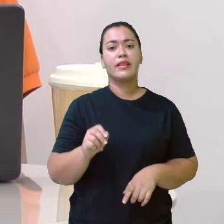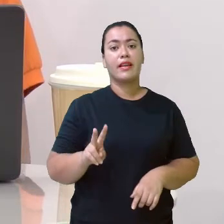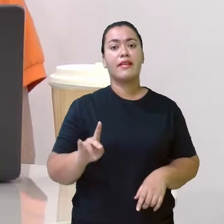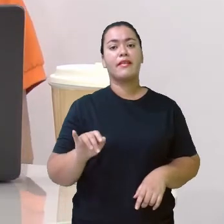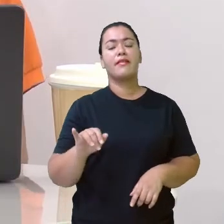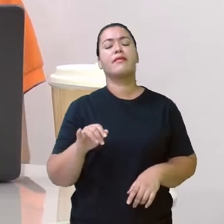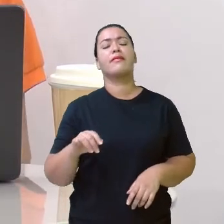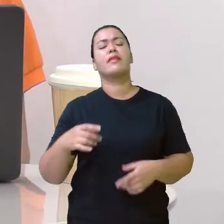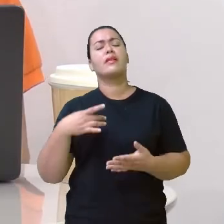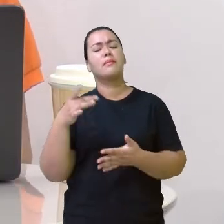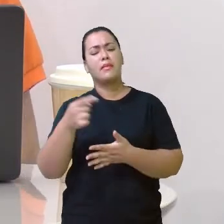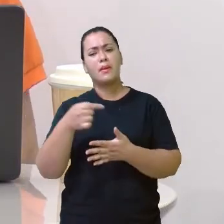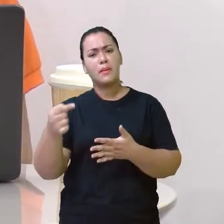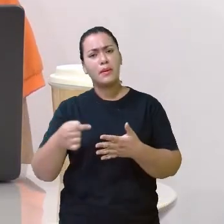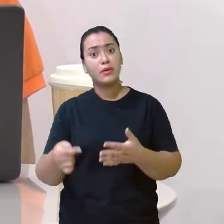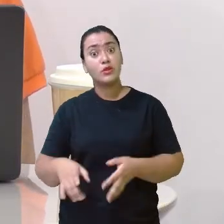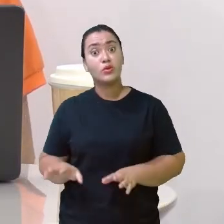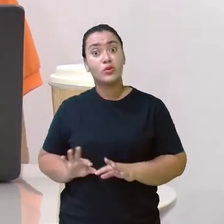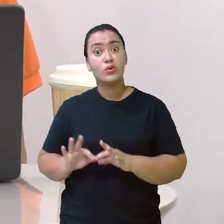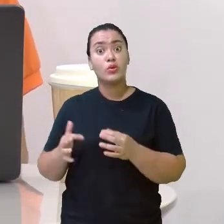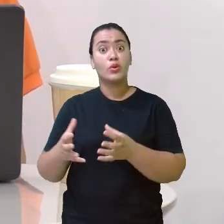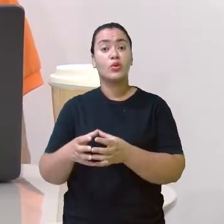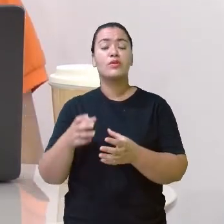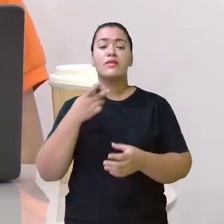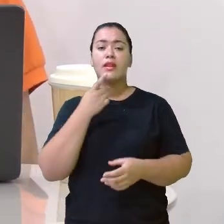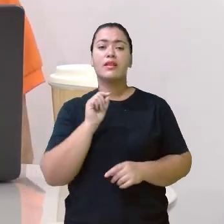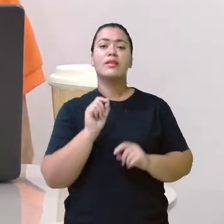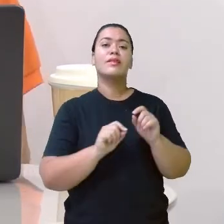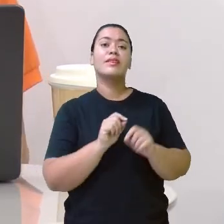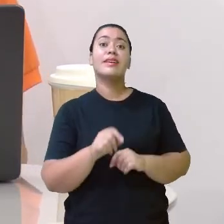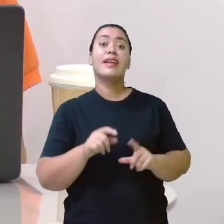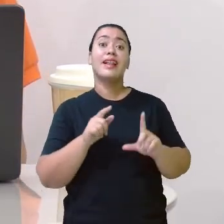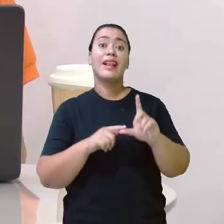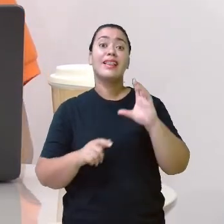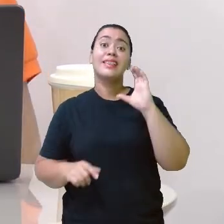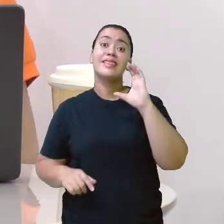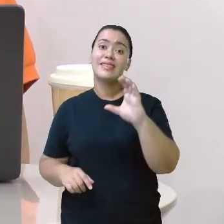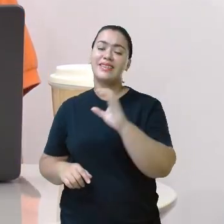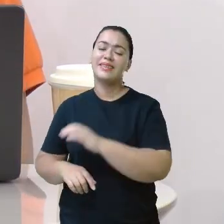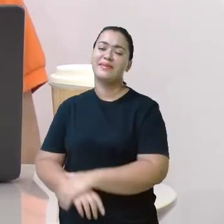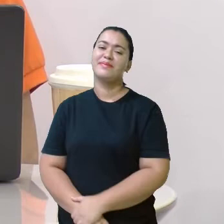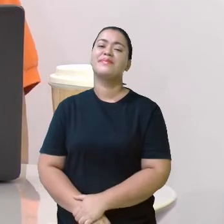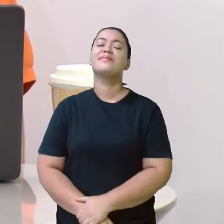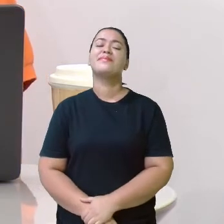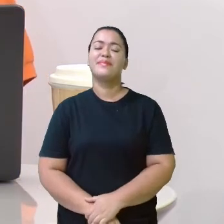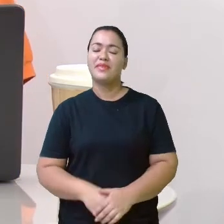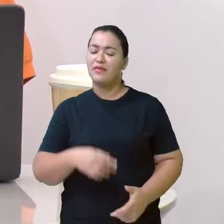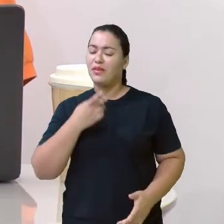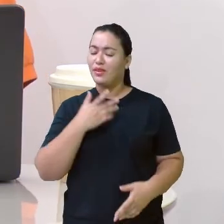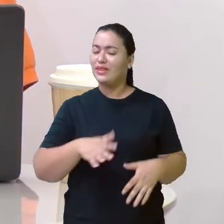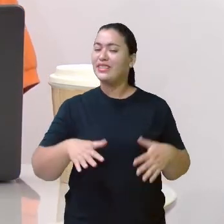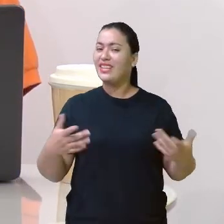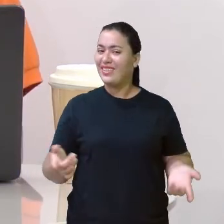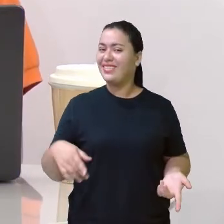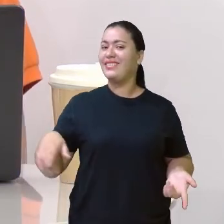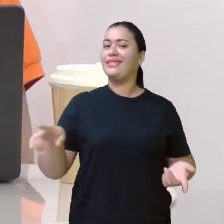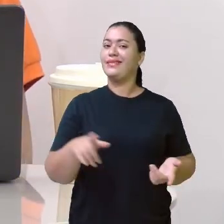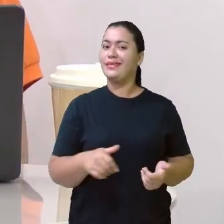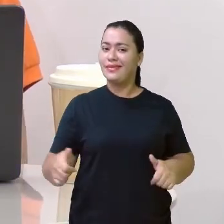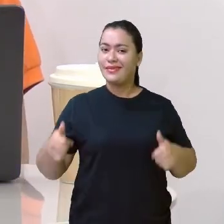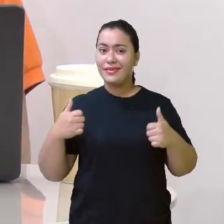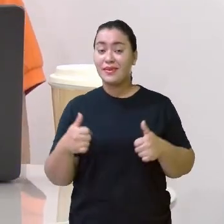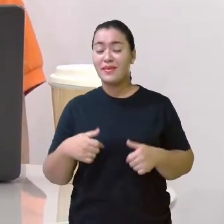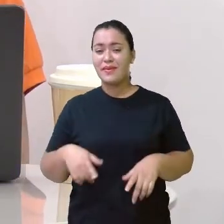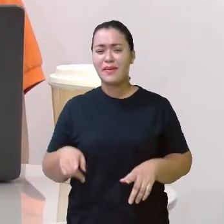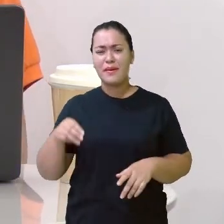também, o Jaziel, todo mundo falando que é a letra C, professora. Olha, Márcia, eles hoje estão...